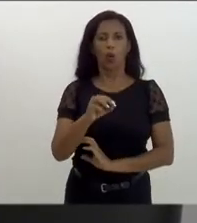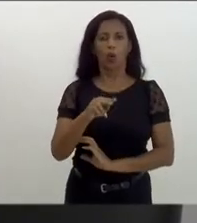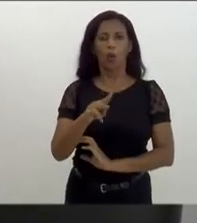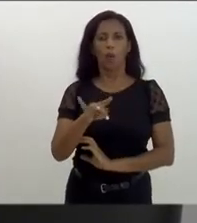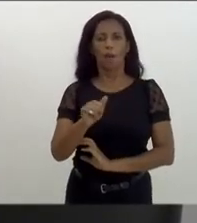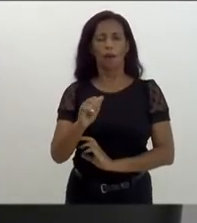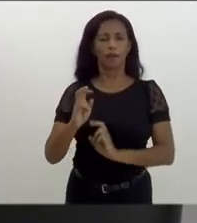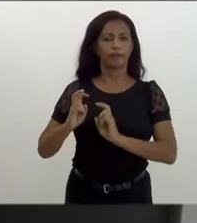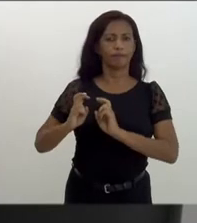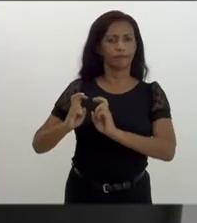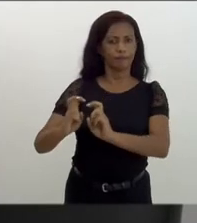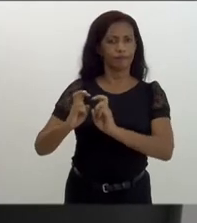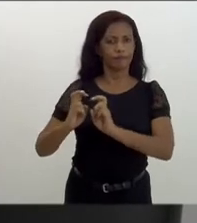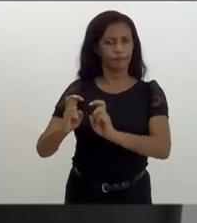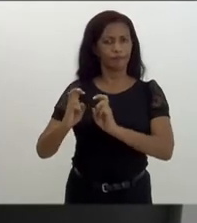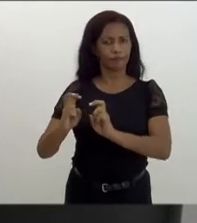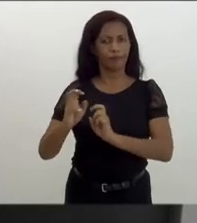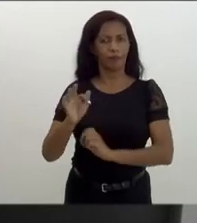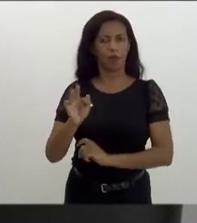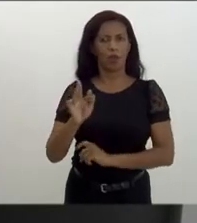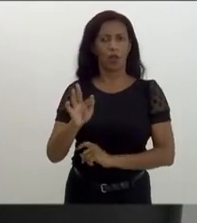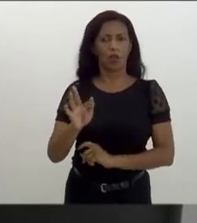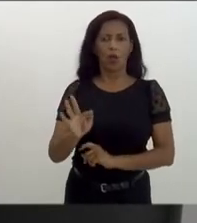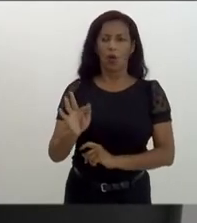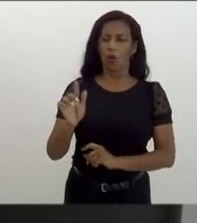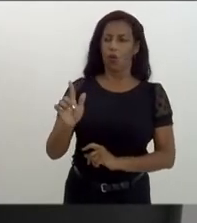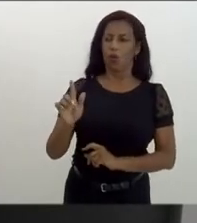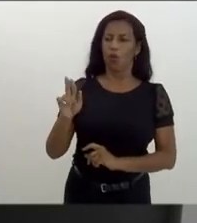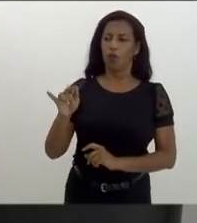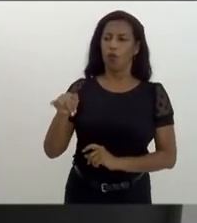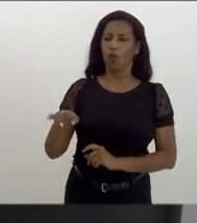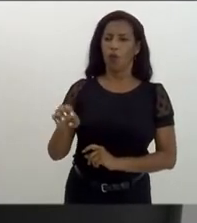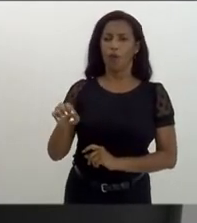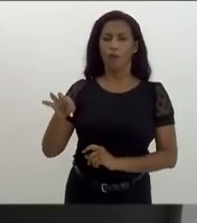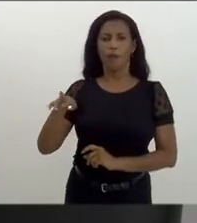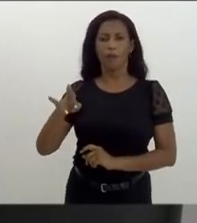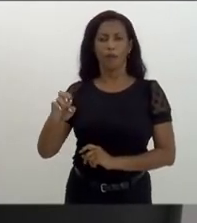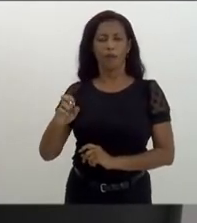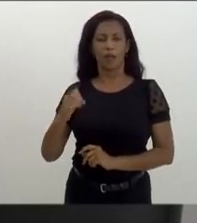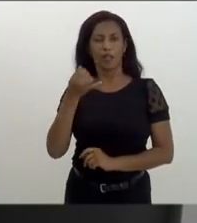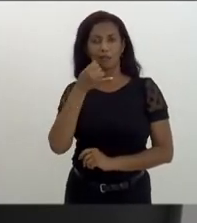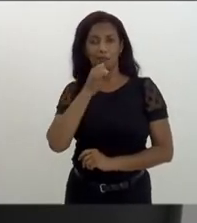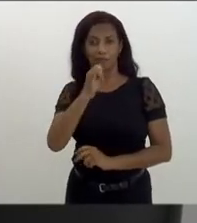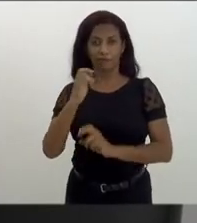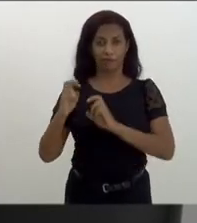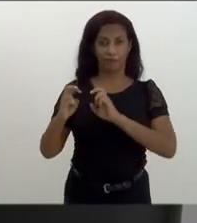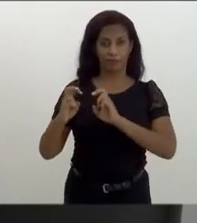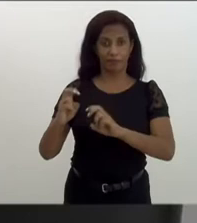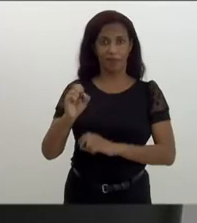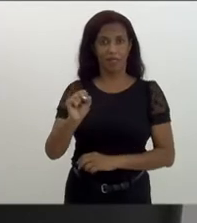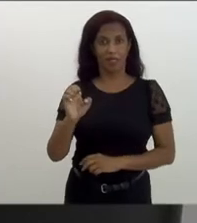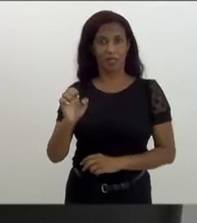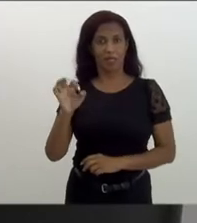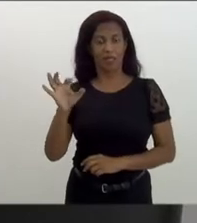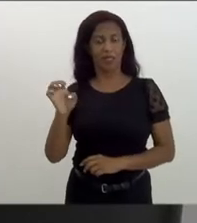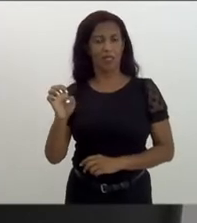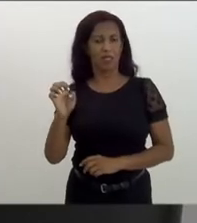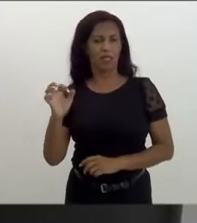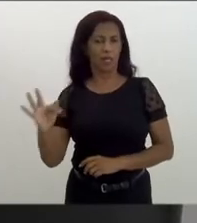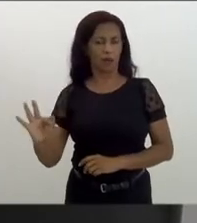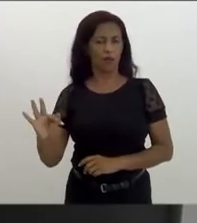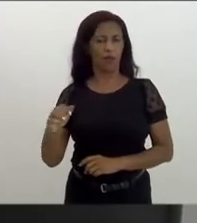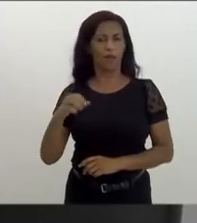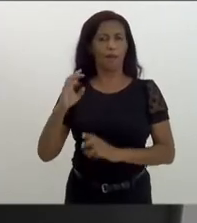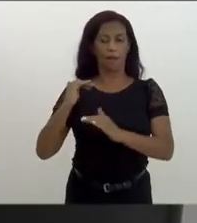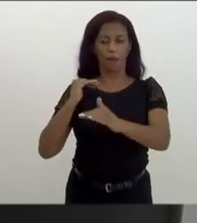de trens urbanos flumitrens a centrais elétricas Fluminense e selfie a companhia do Metropolitano